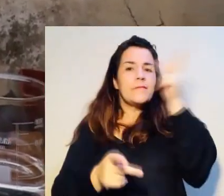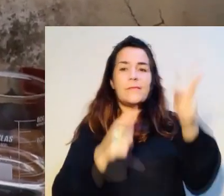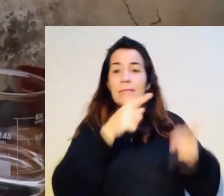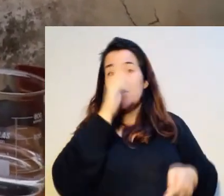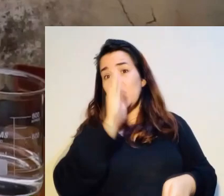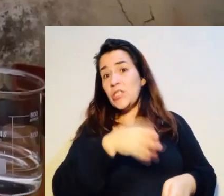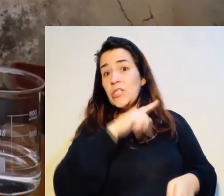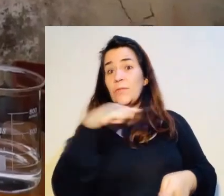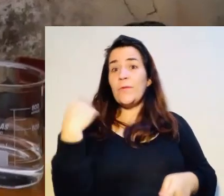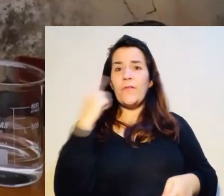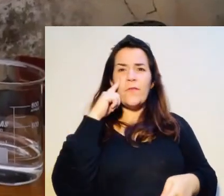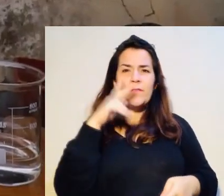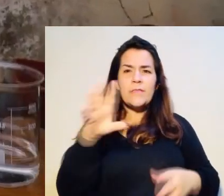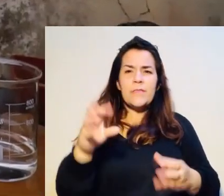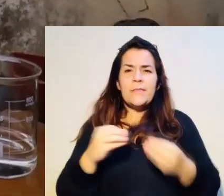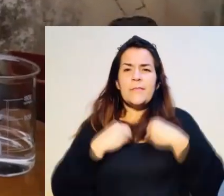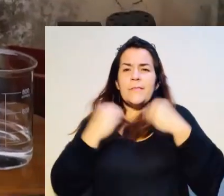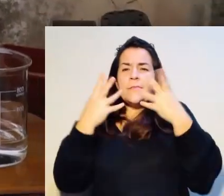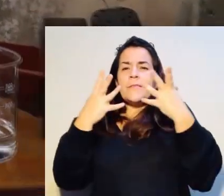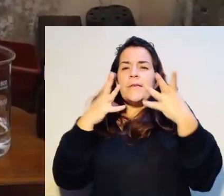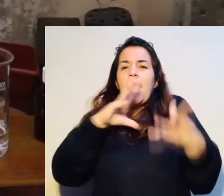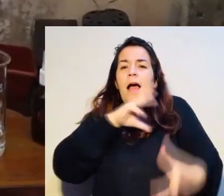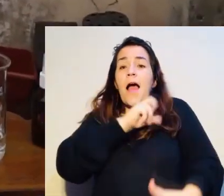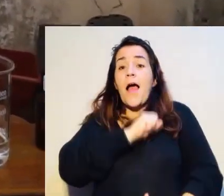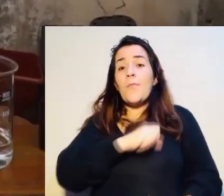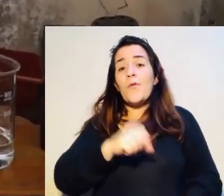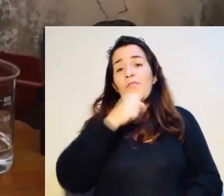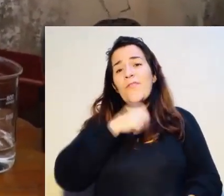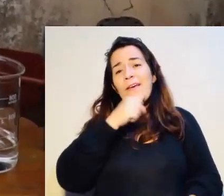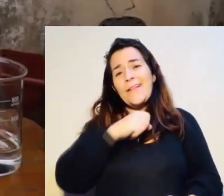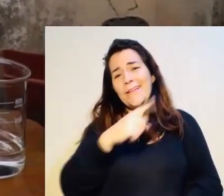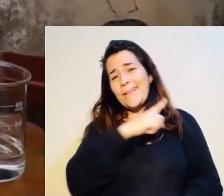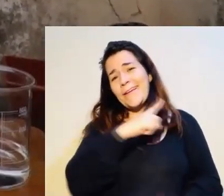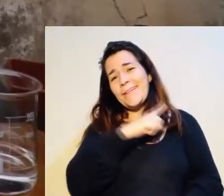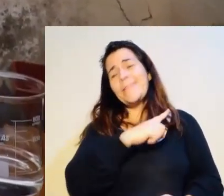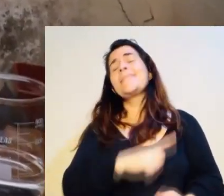E ali com certeza você vai sentir o amor do velhinho.